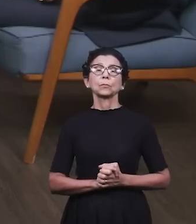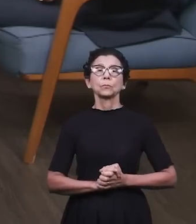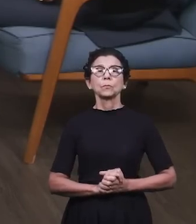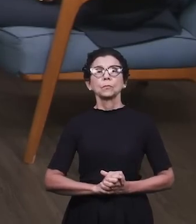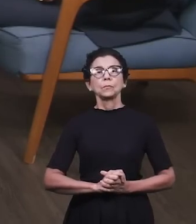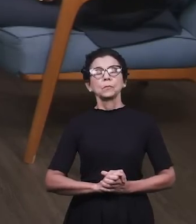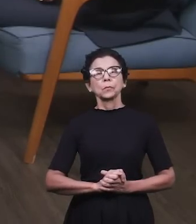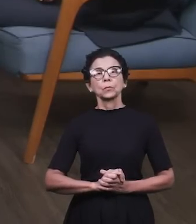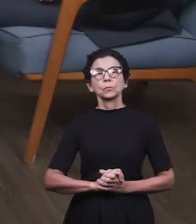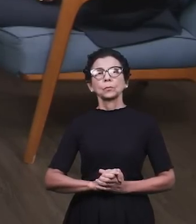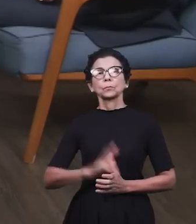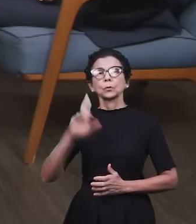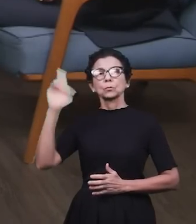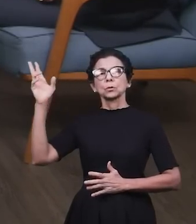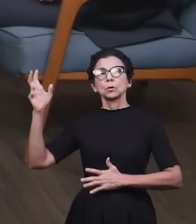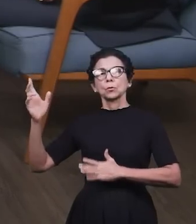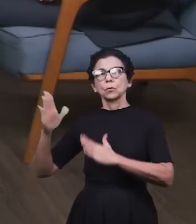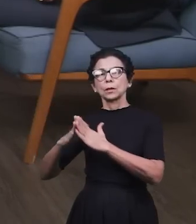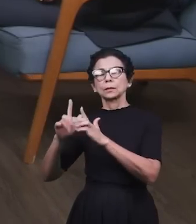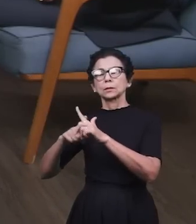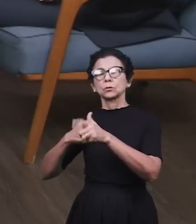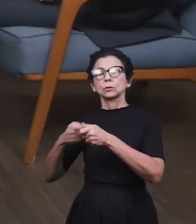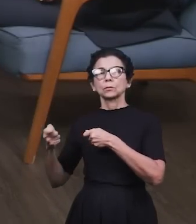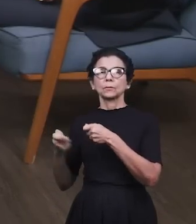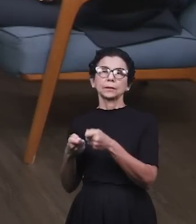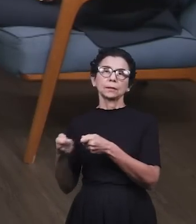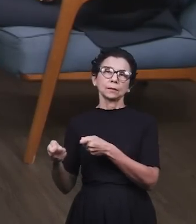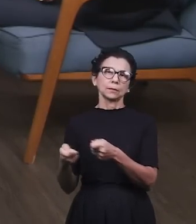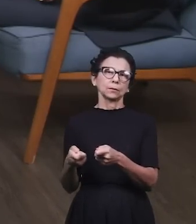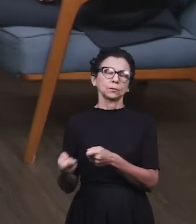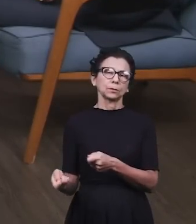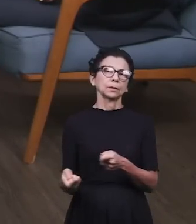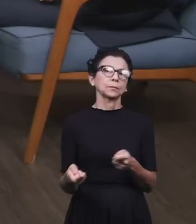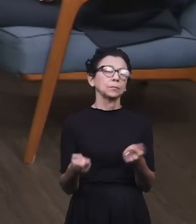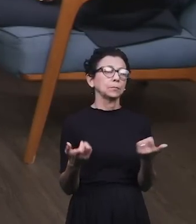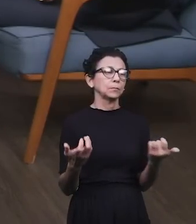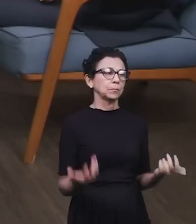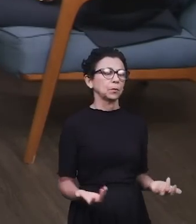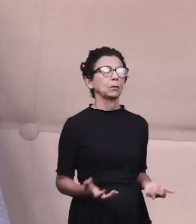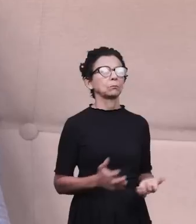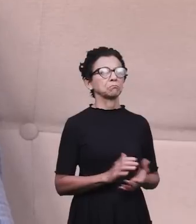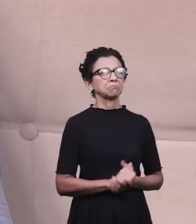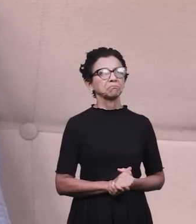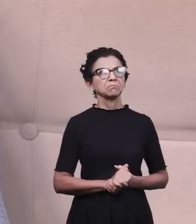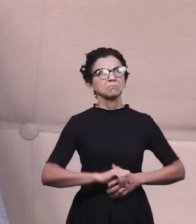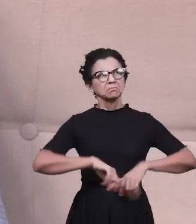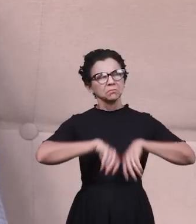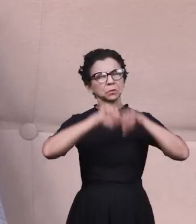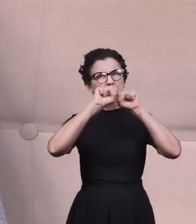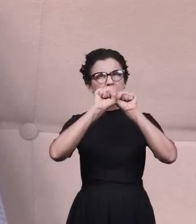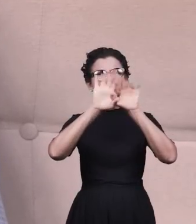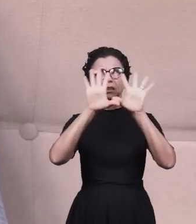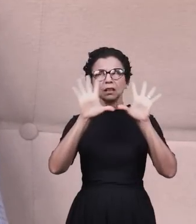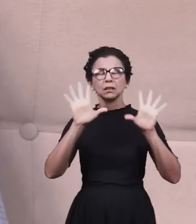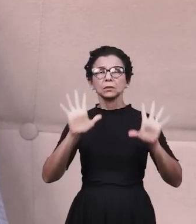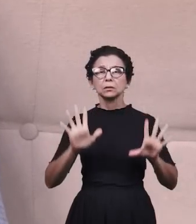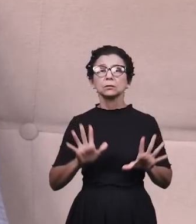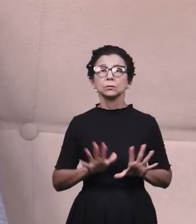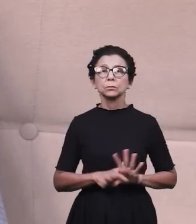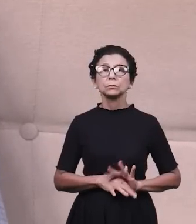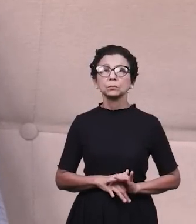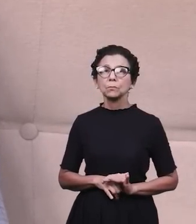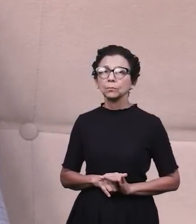Senhor sobre a igreja? Daniel. Bem, fica patente, né? Fica bem tônico